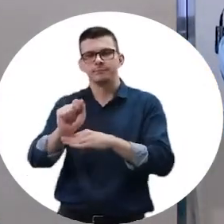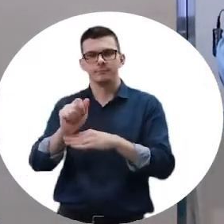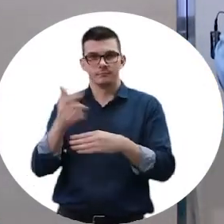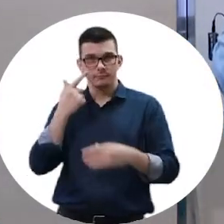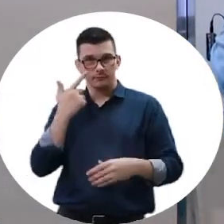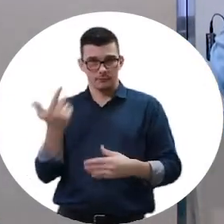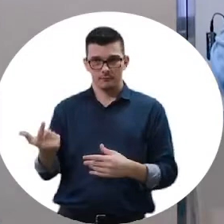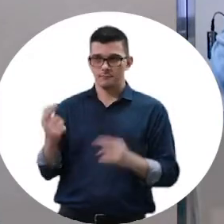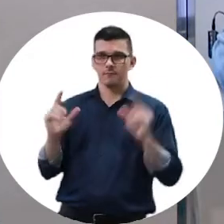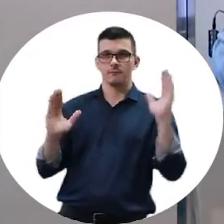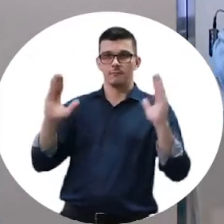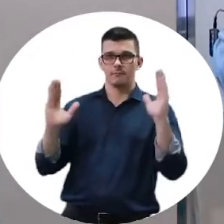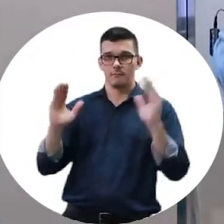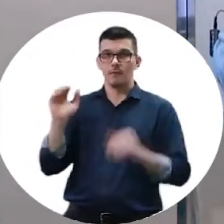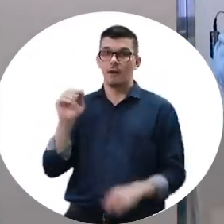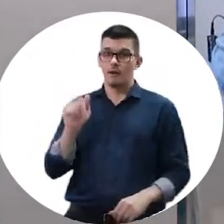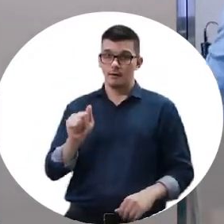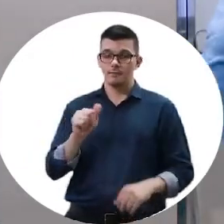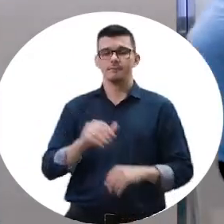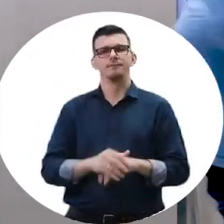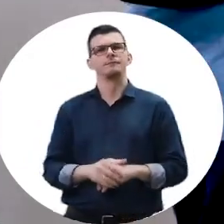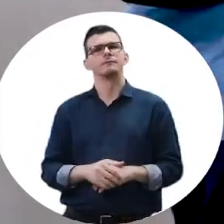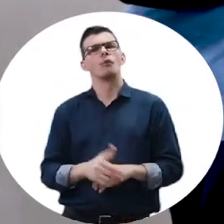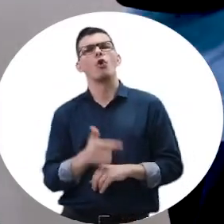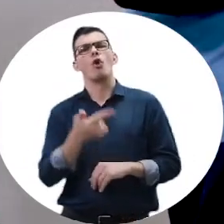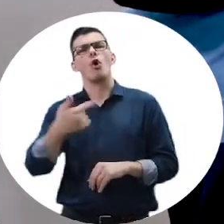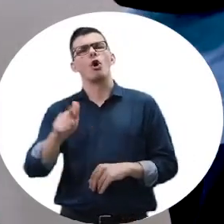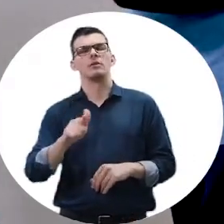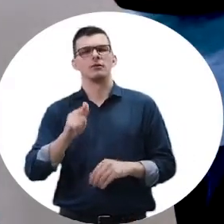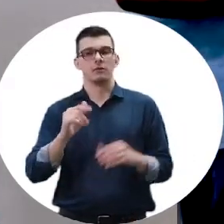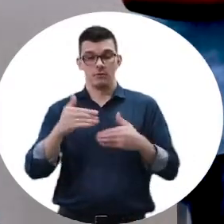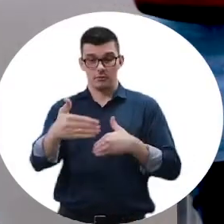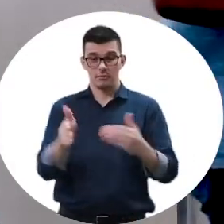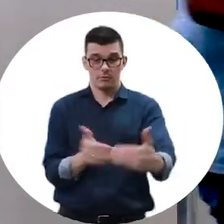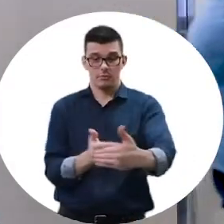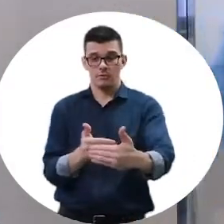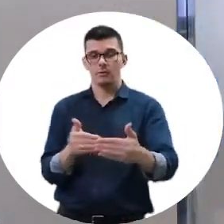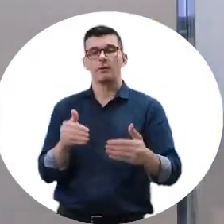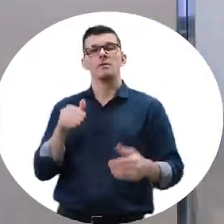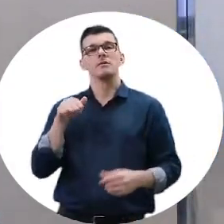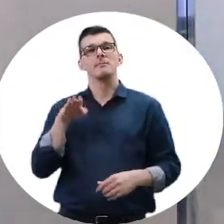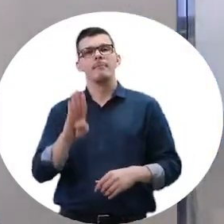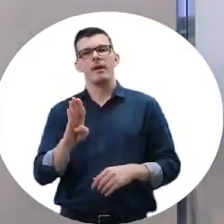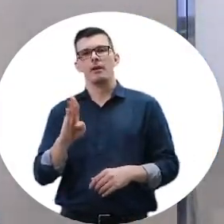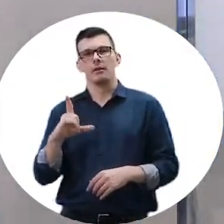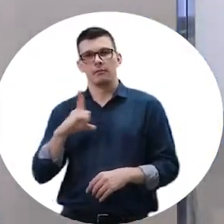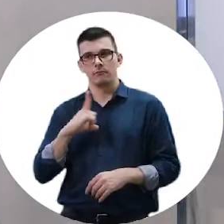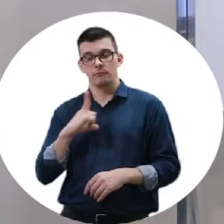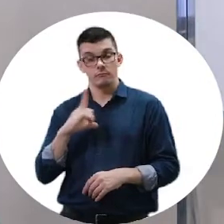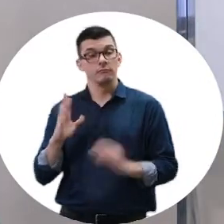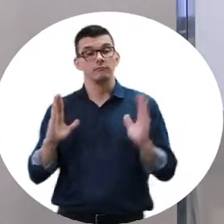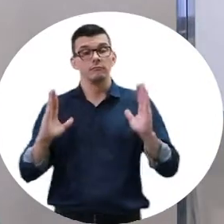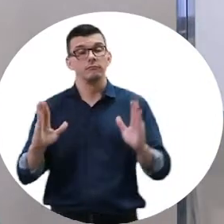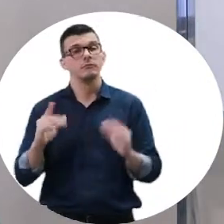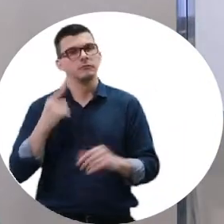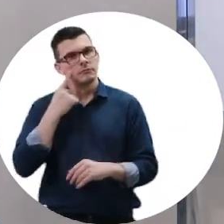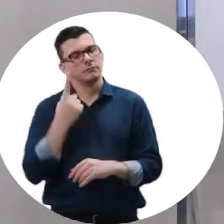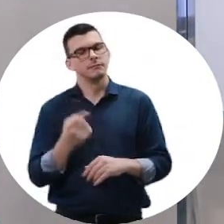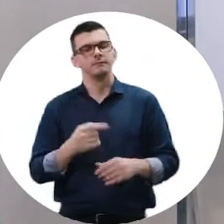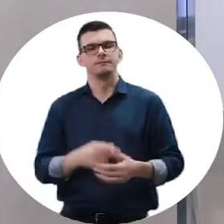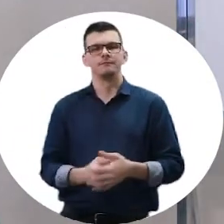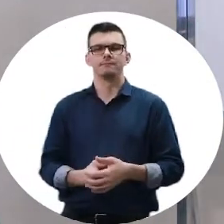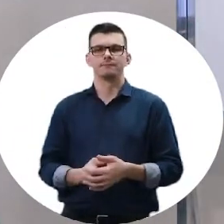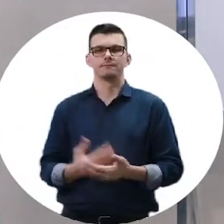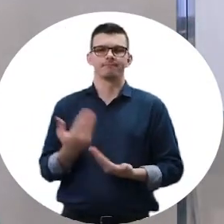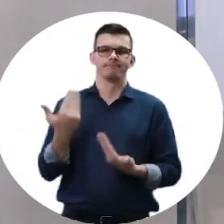Essa aqui é a primeira equação, é a equação do bloco A. Qual é a equação do bloco B? do bloco B, só tem essa força empurrando ele para lá.